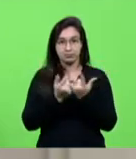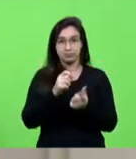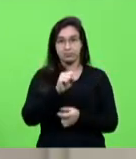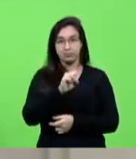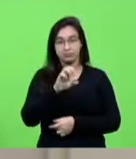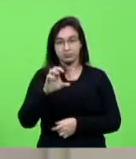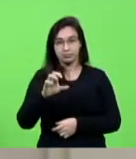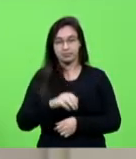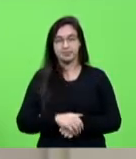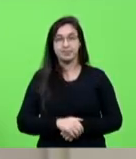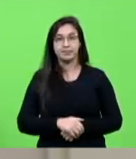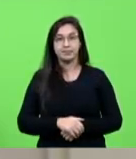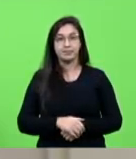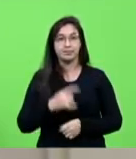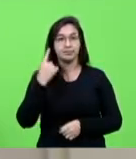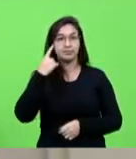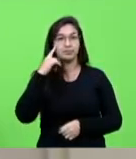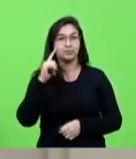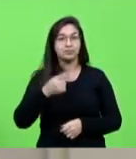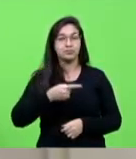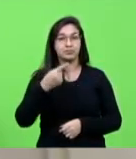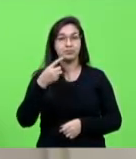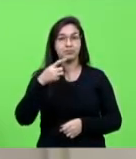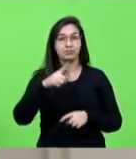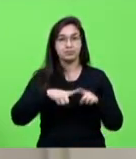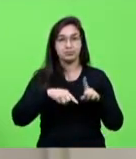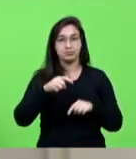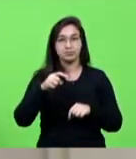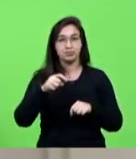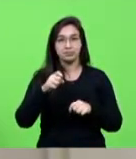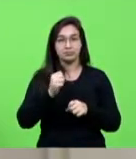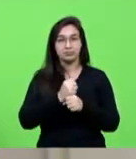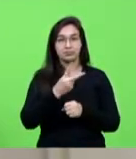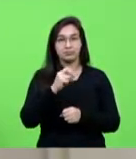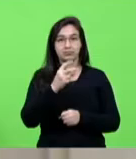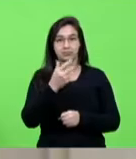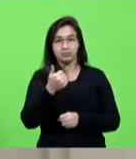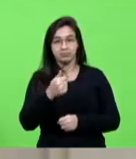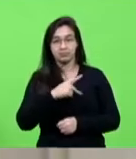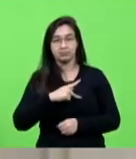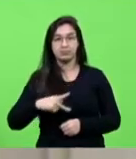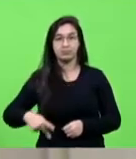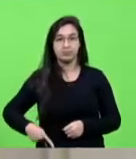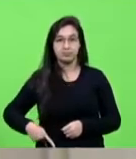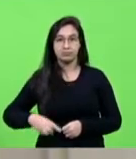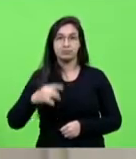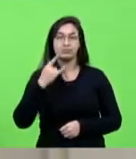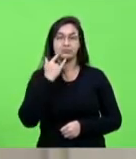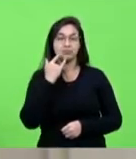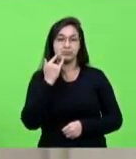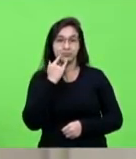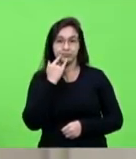Santa Catarina, realizada dia 1º de junho de 2021. Presidência, deputado Mauro de Nadal.